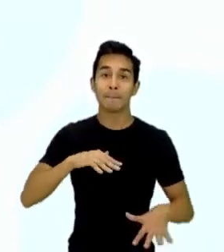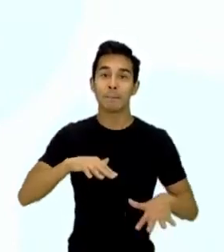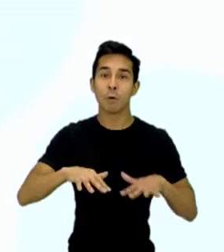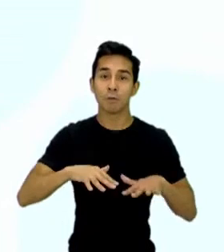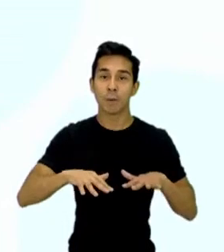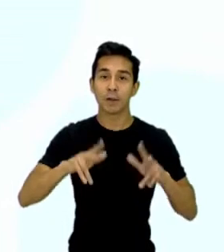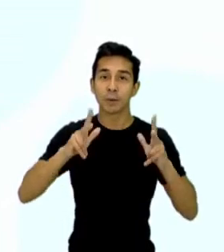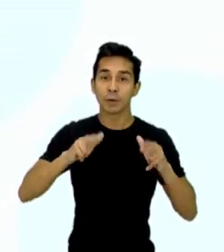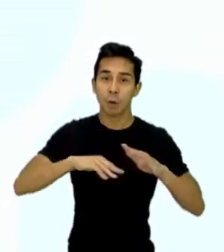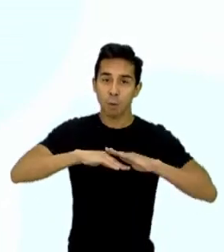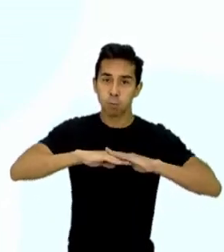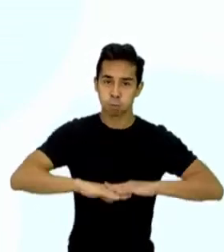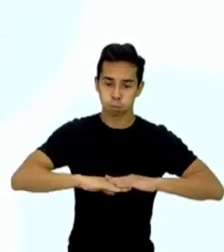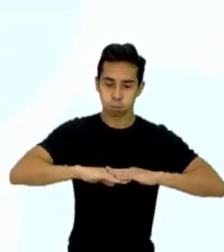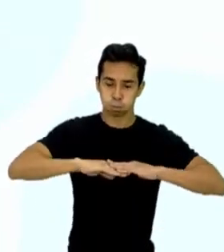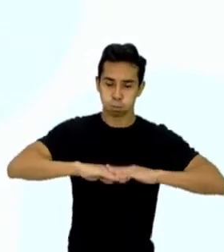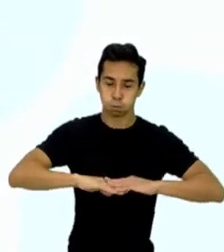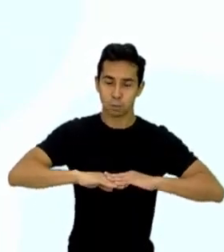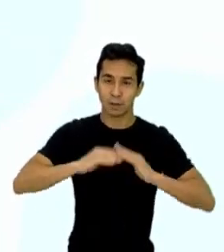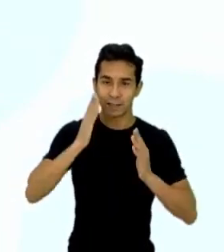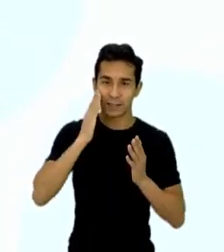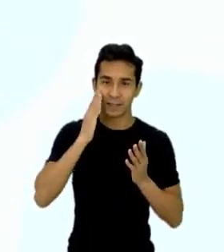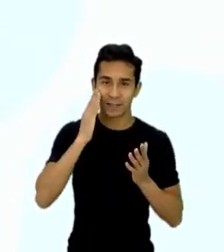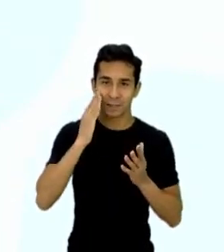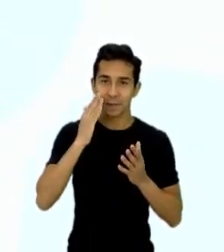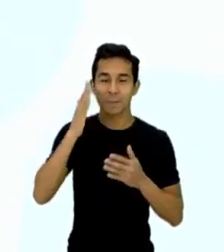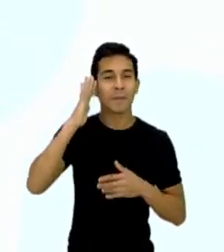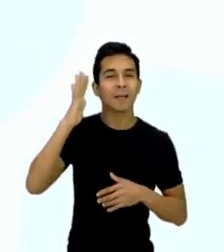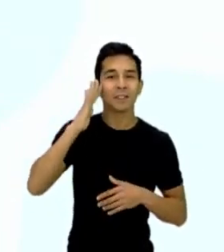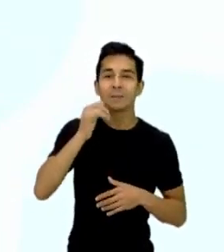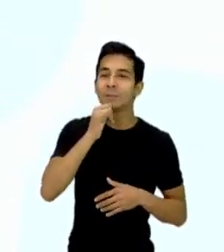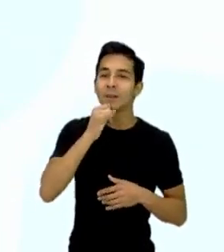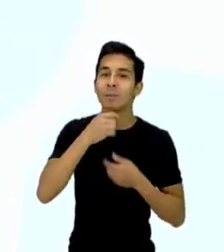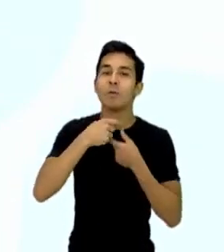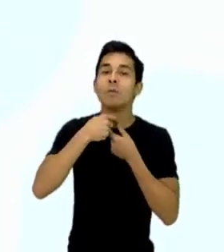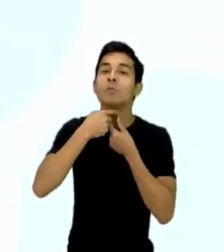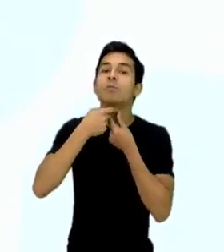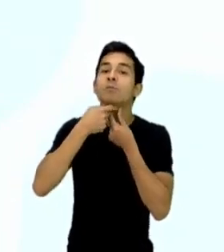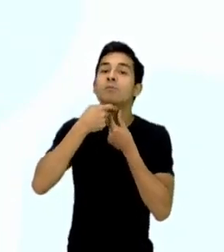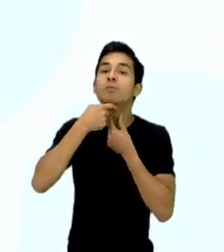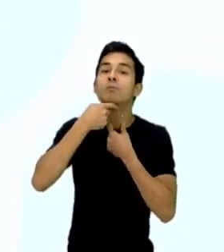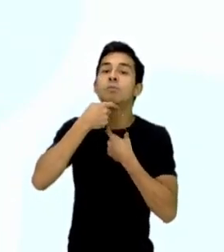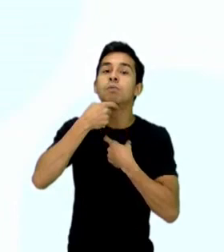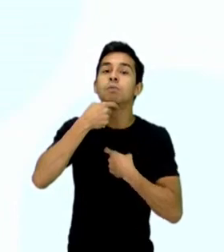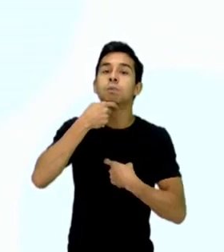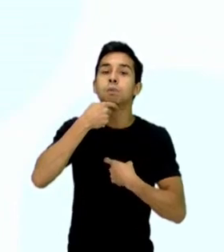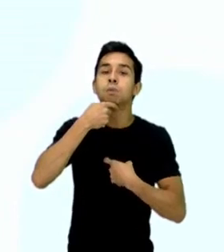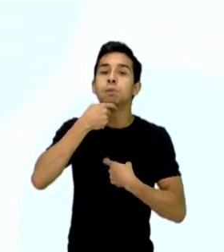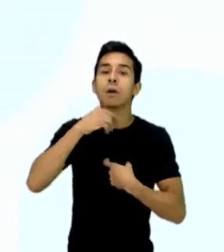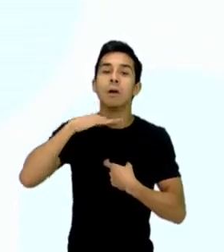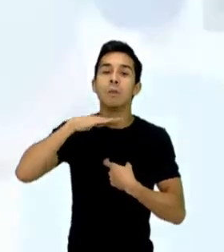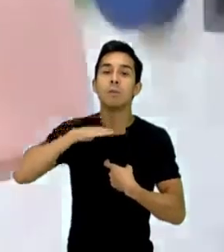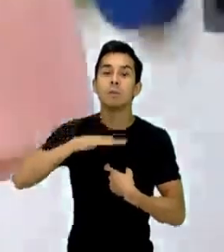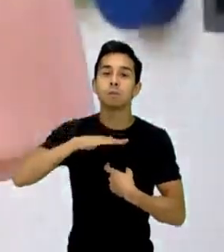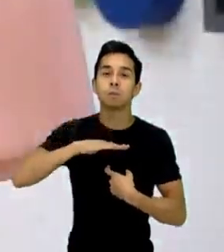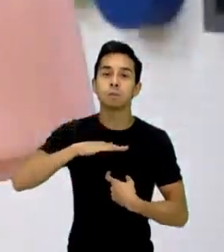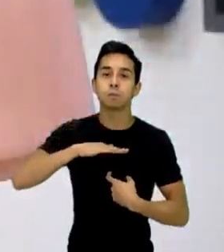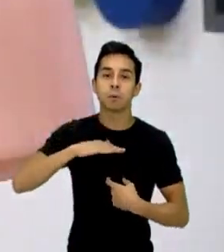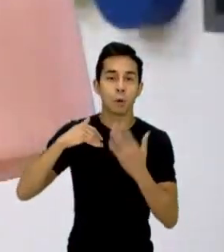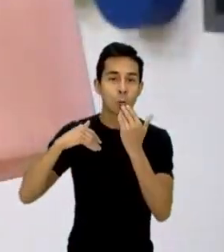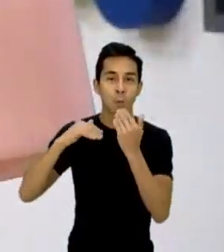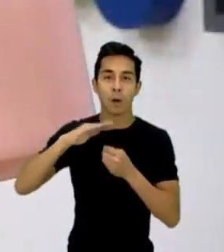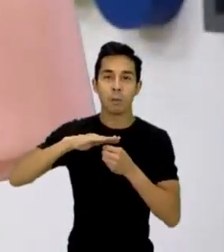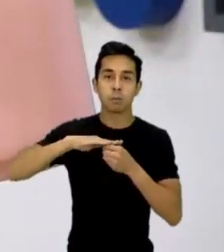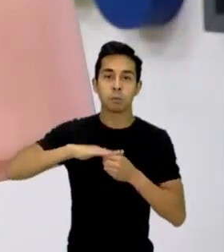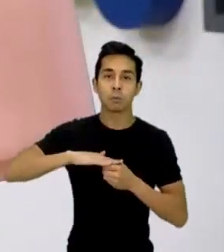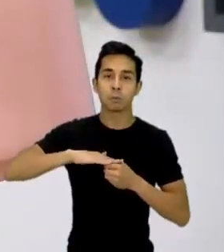um tubo quase cilíndrico, não é bem cilíndrico, mas se a gente pensar nos formatos assim, ele é cilíndrico, e aí ele vai fazendo, é